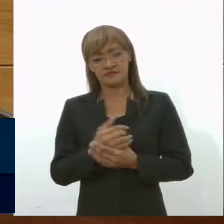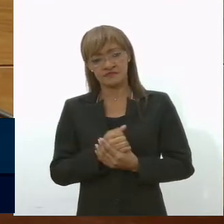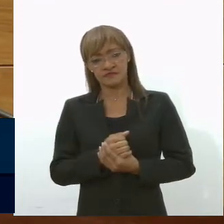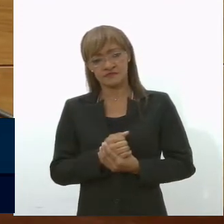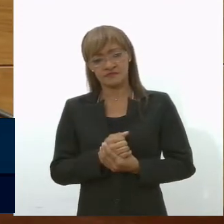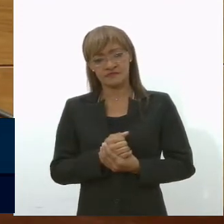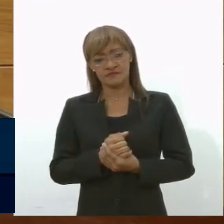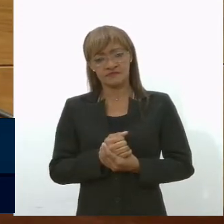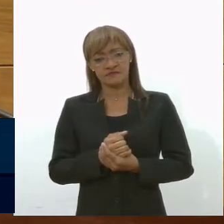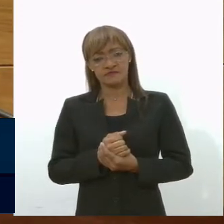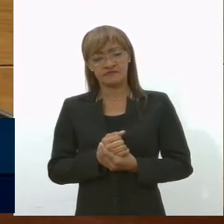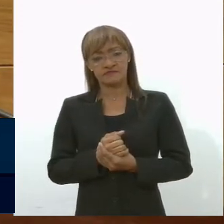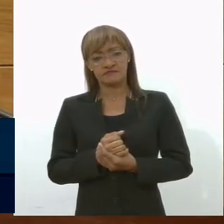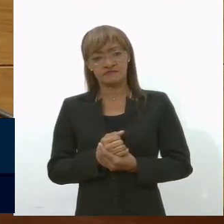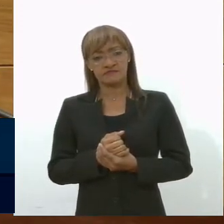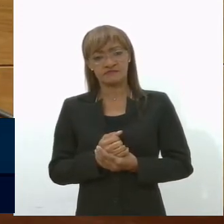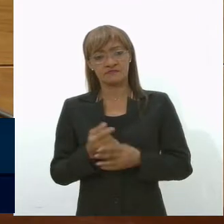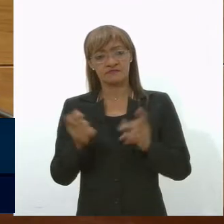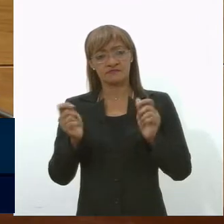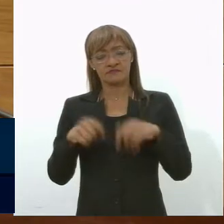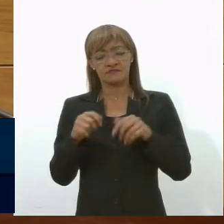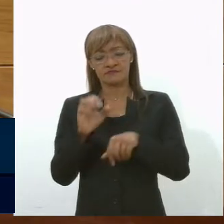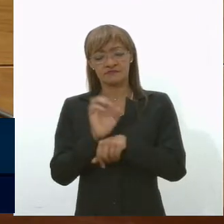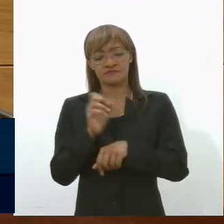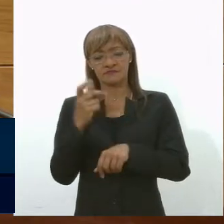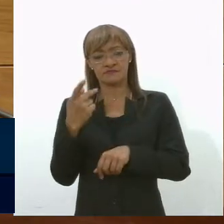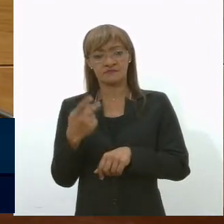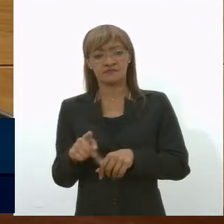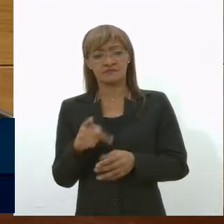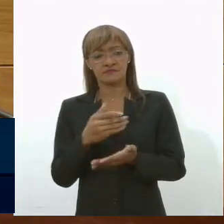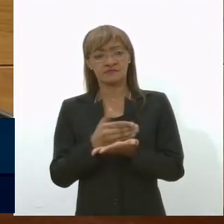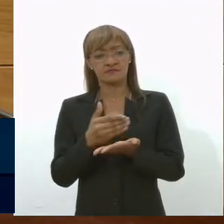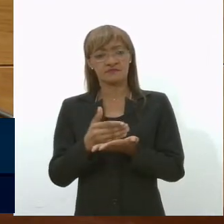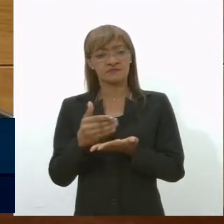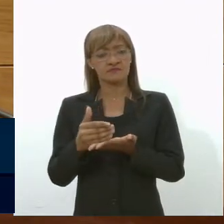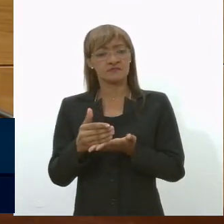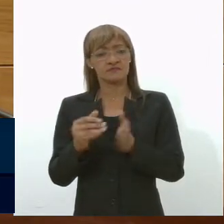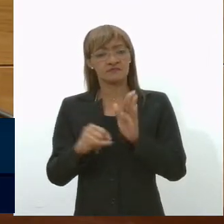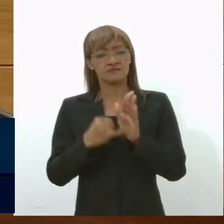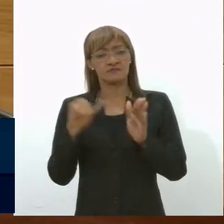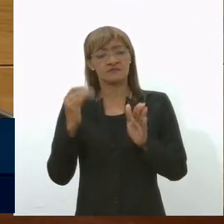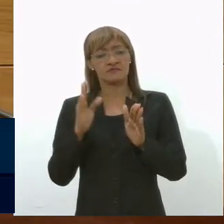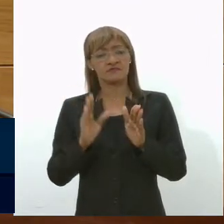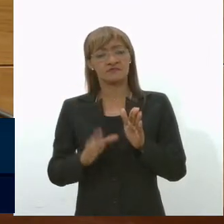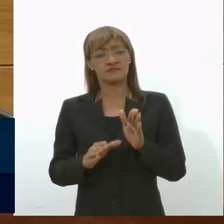R$ 1.257.822, destinados a esse Estado, referente à parcela do contrato de financiamento